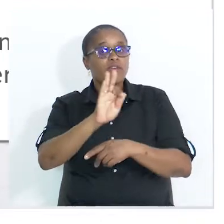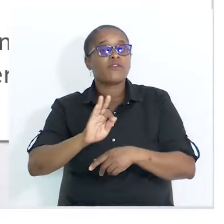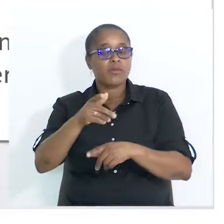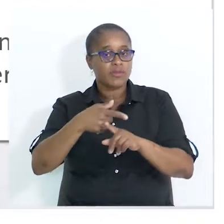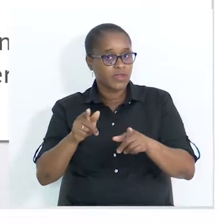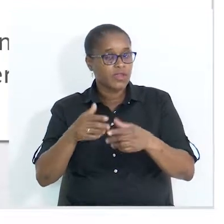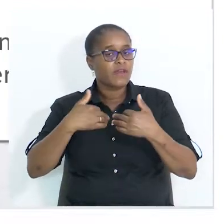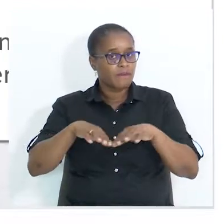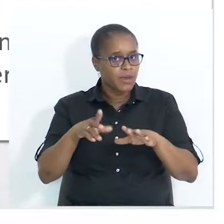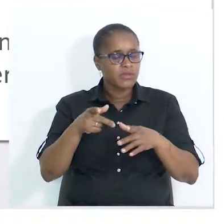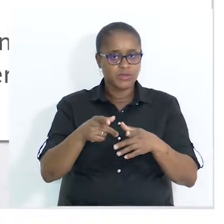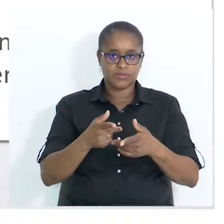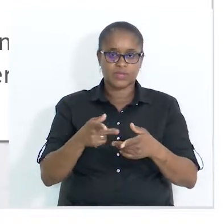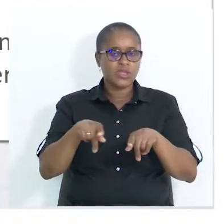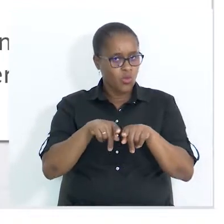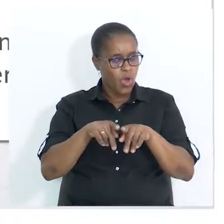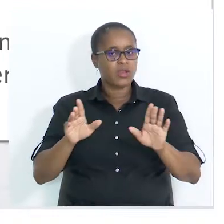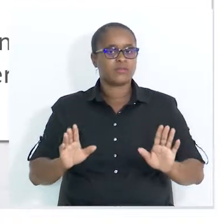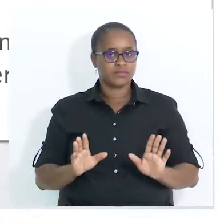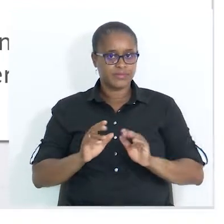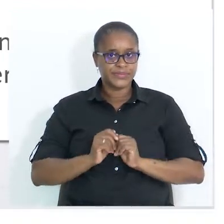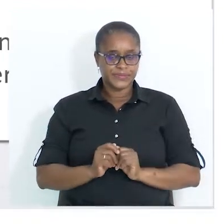mas com sentido igual, significado igual.